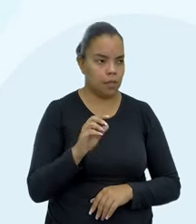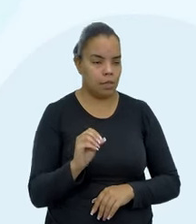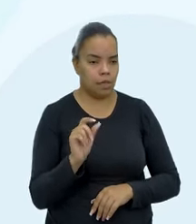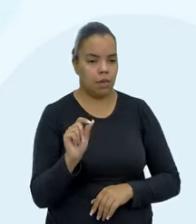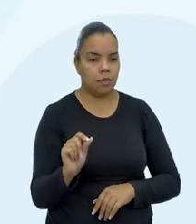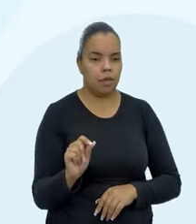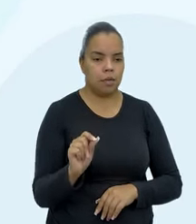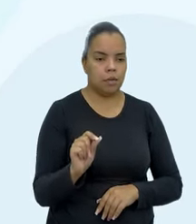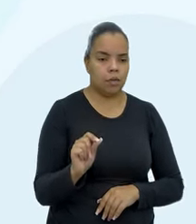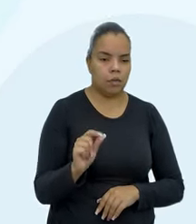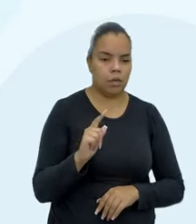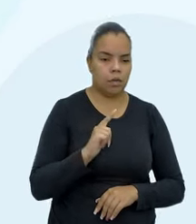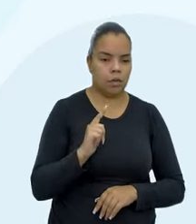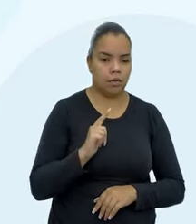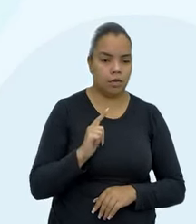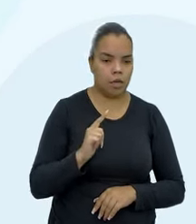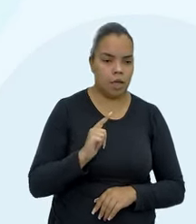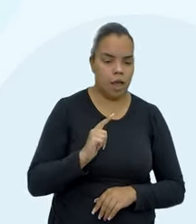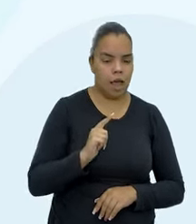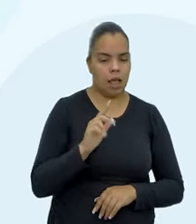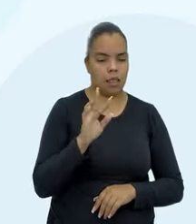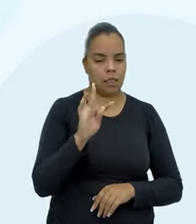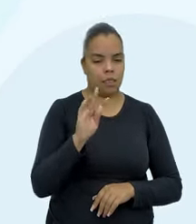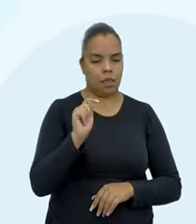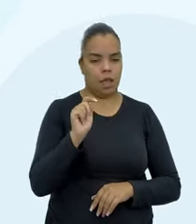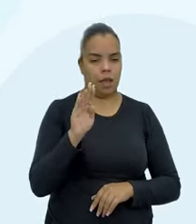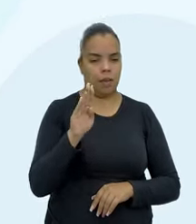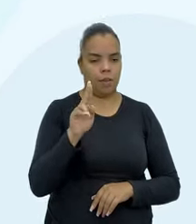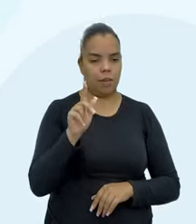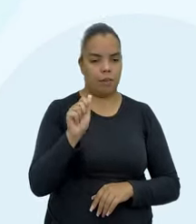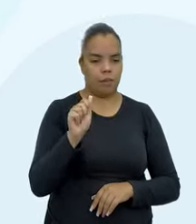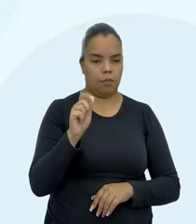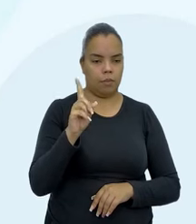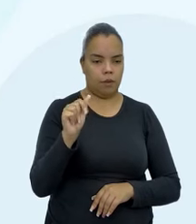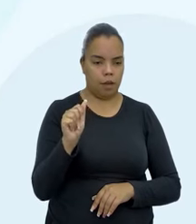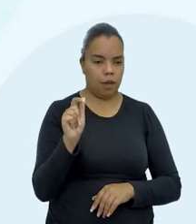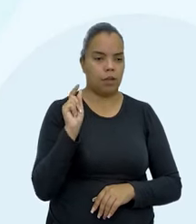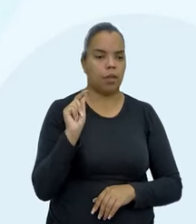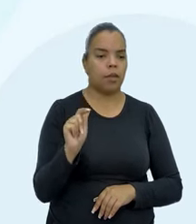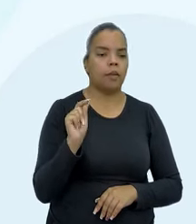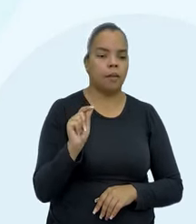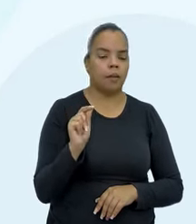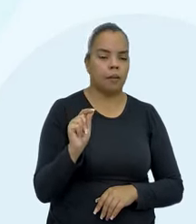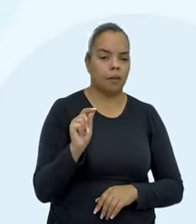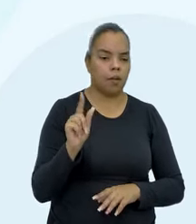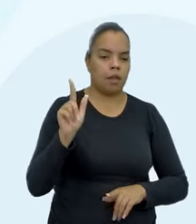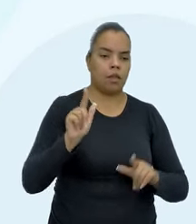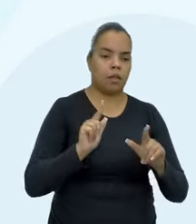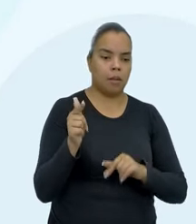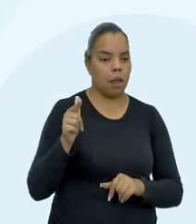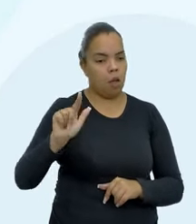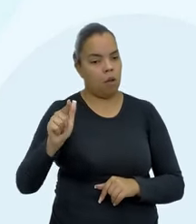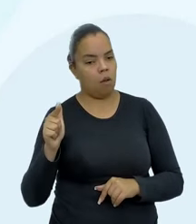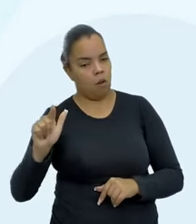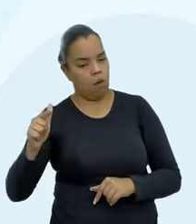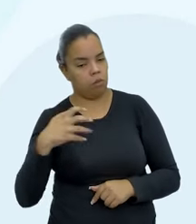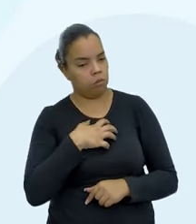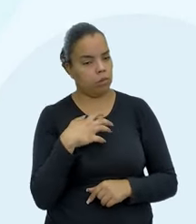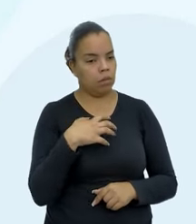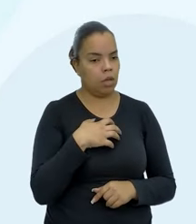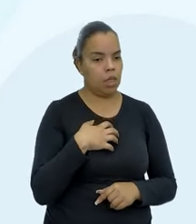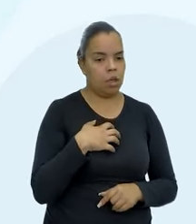então aprendeu a tabuada por linhas e colunas além de você trabalhar outros meios concretos